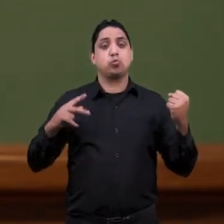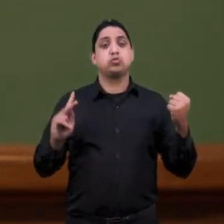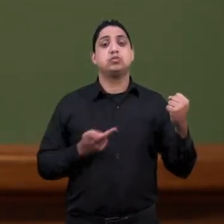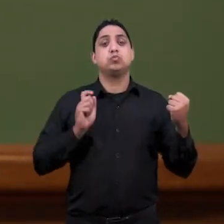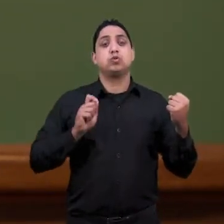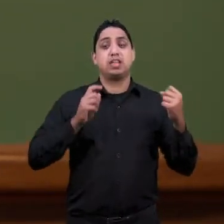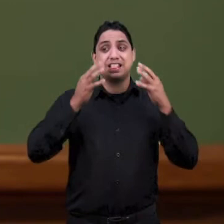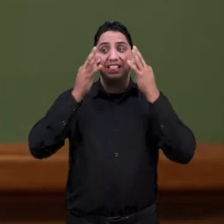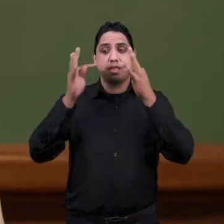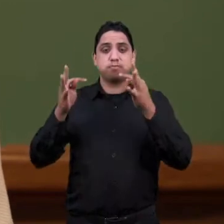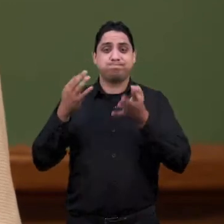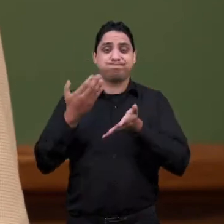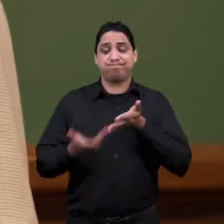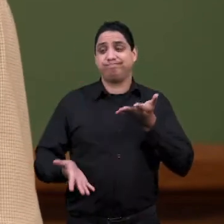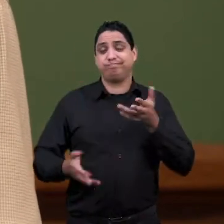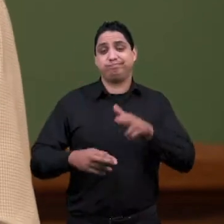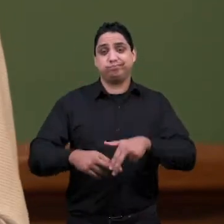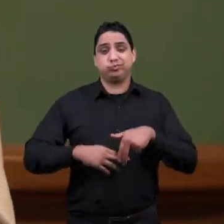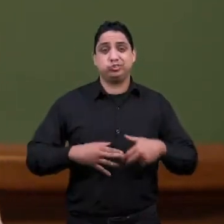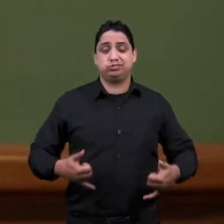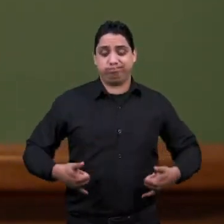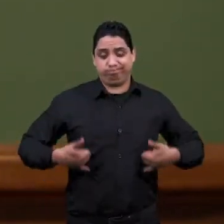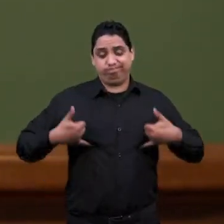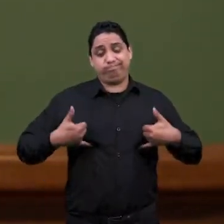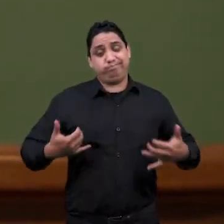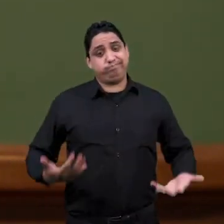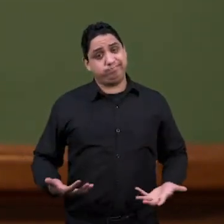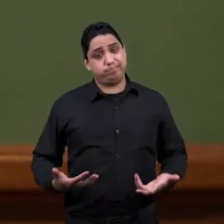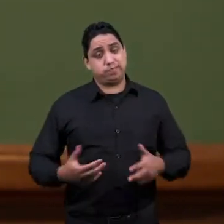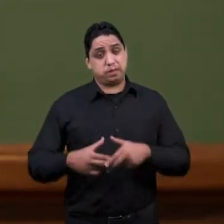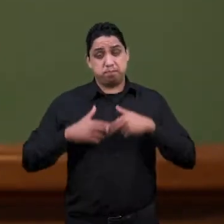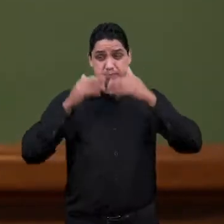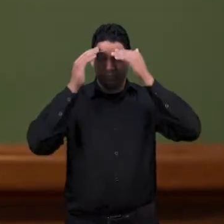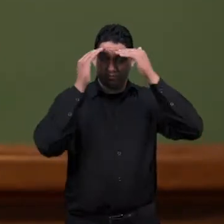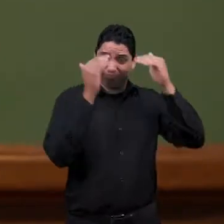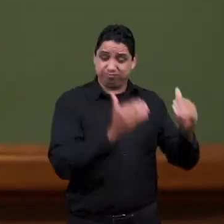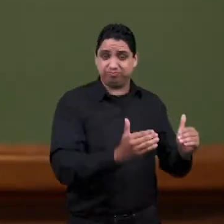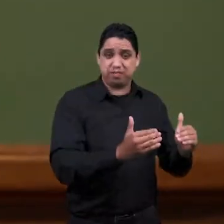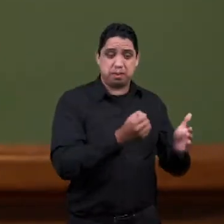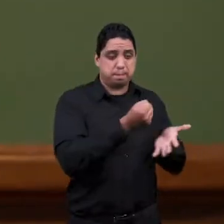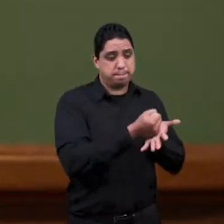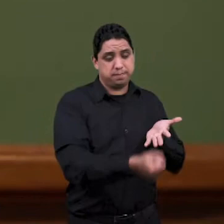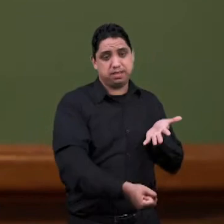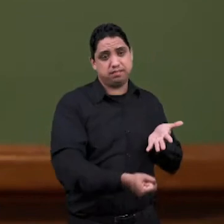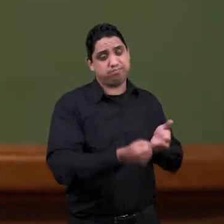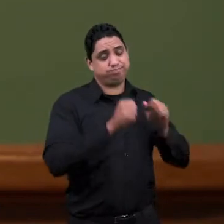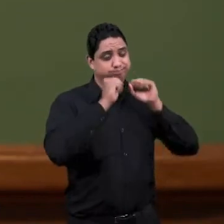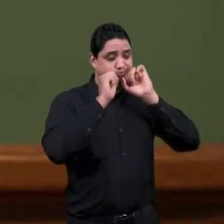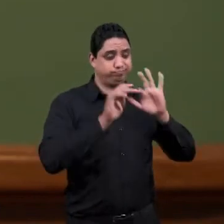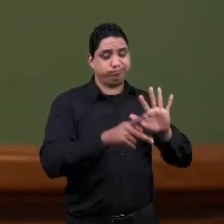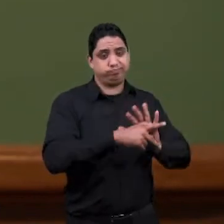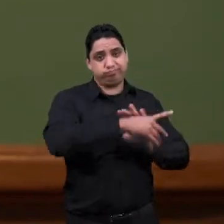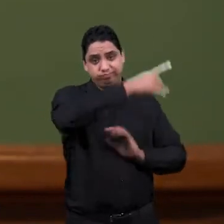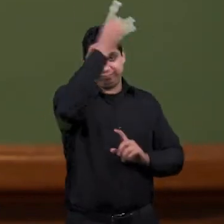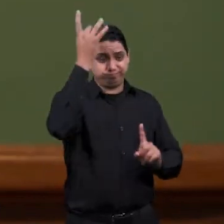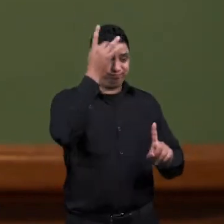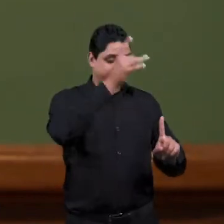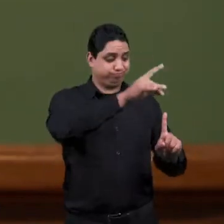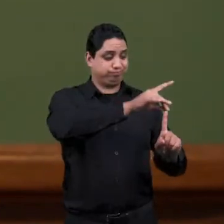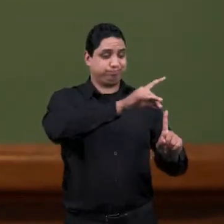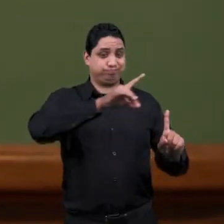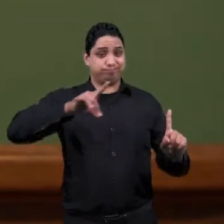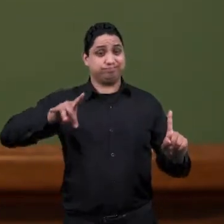deixou o temor do Senhor por causa da sua vaidade. E pela desobediência, acabou perdendo a bênção do Espírito Santo. O